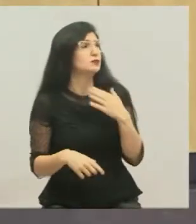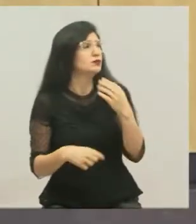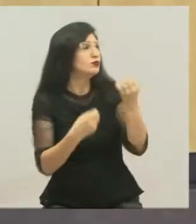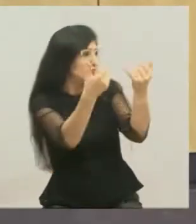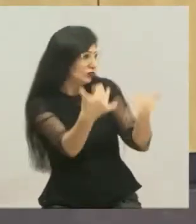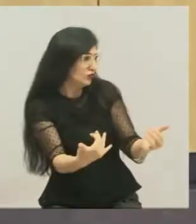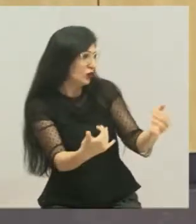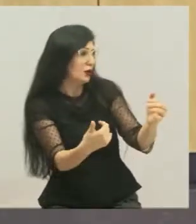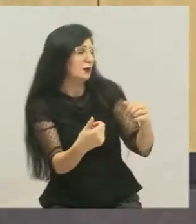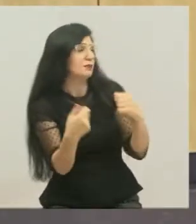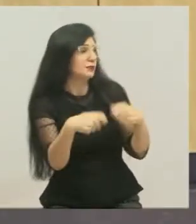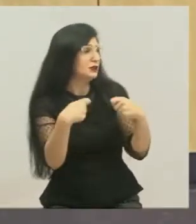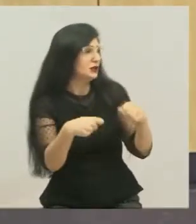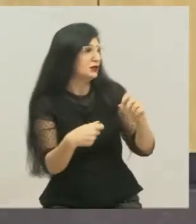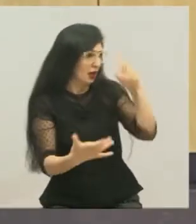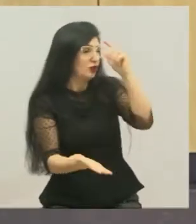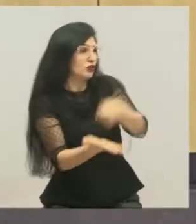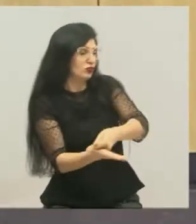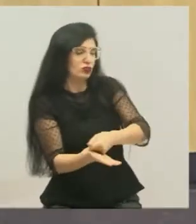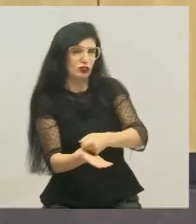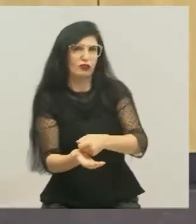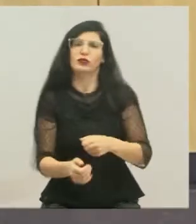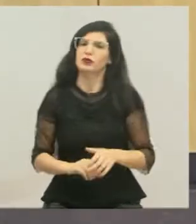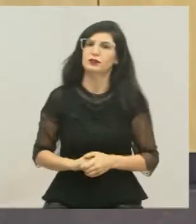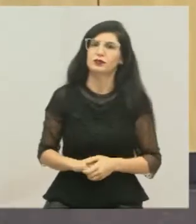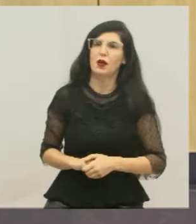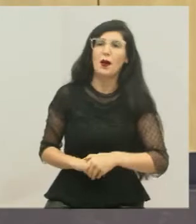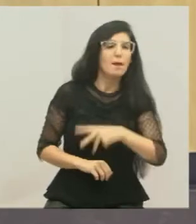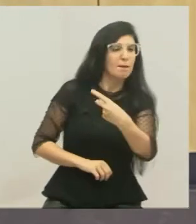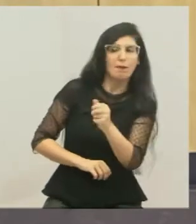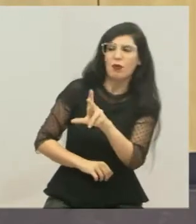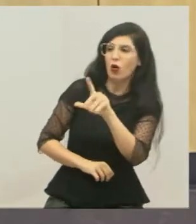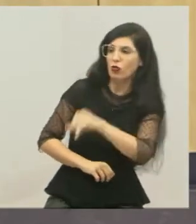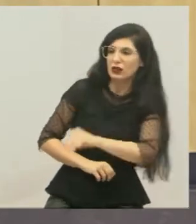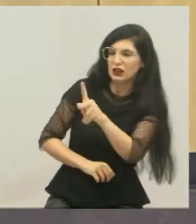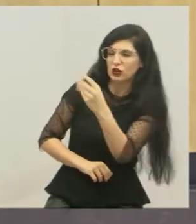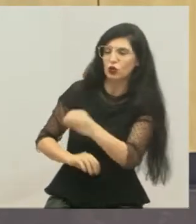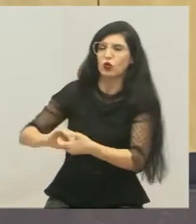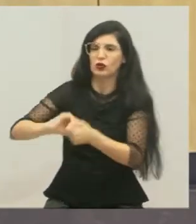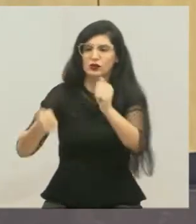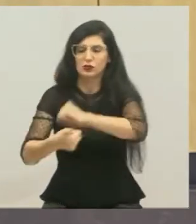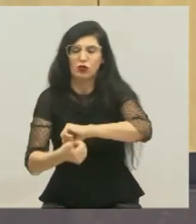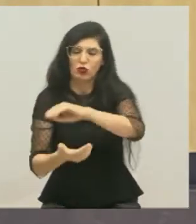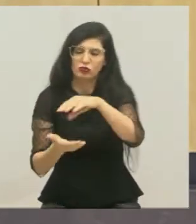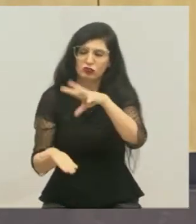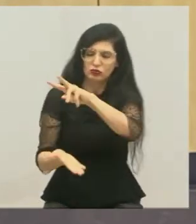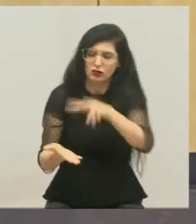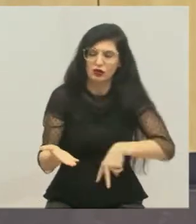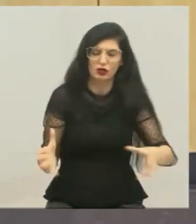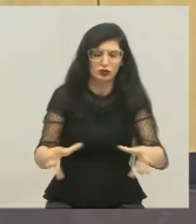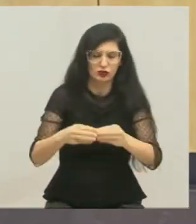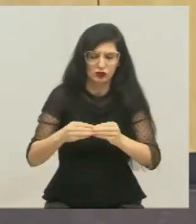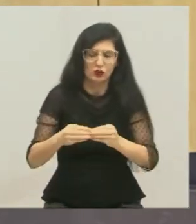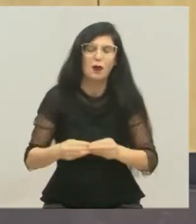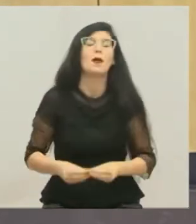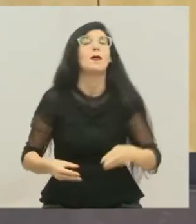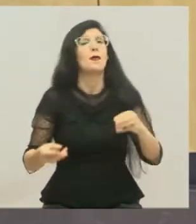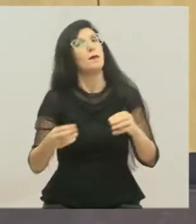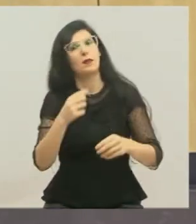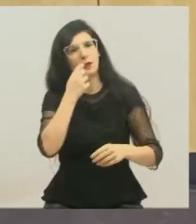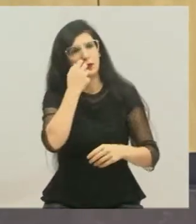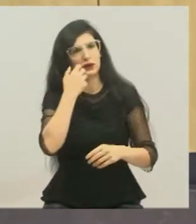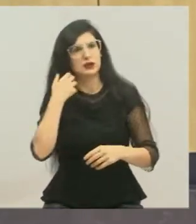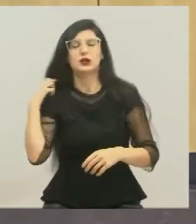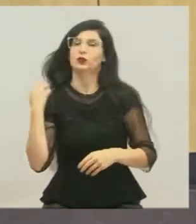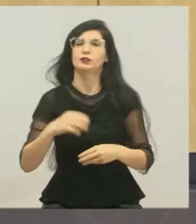Solicito ao primeiro secretário, vereador Paulinho do Esporte, que faça a leitura das sínteses das moções protocoladas para